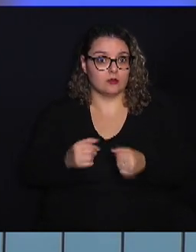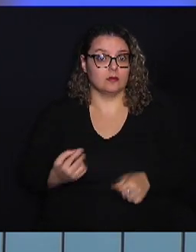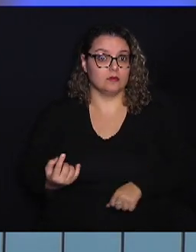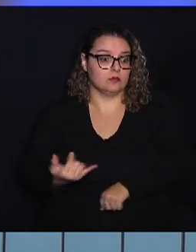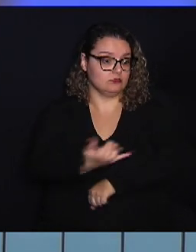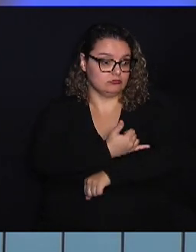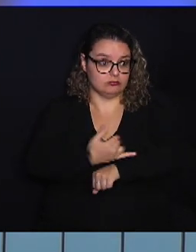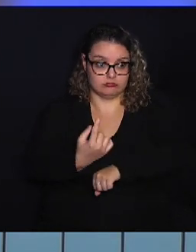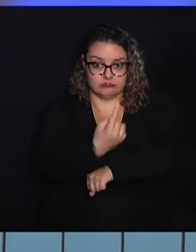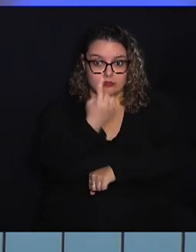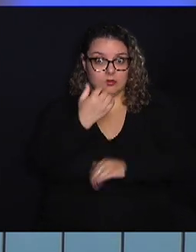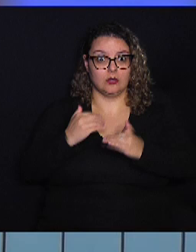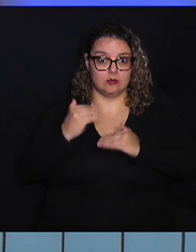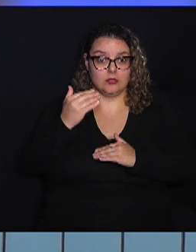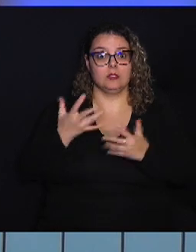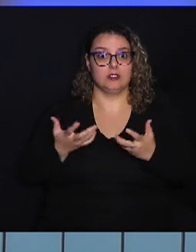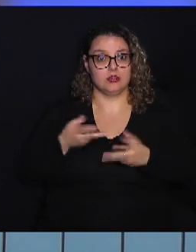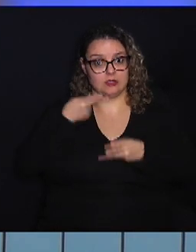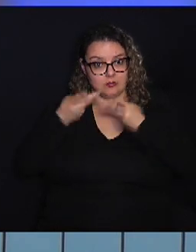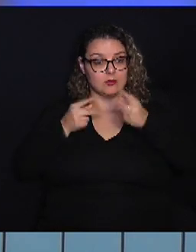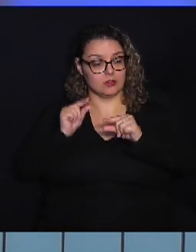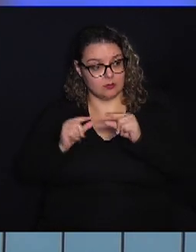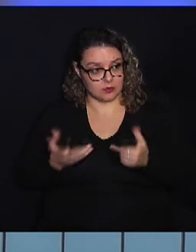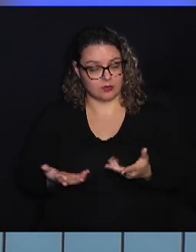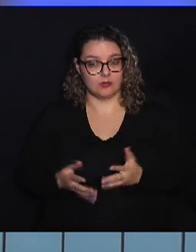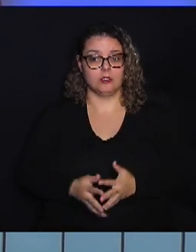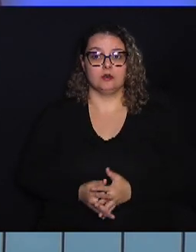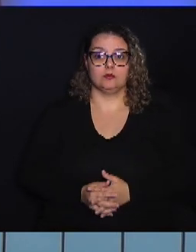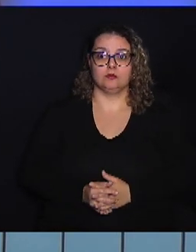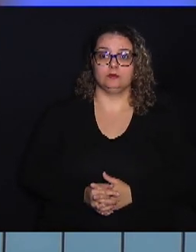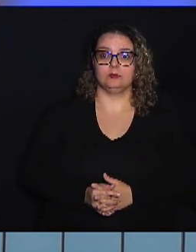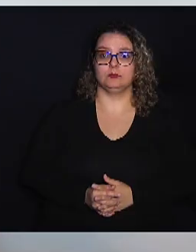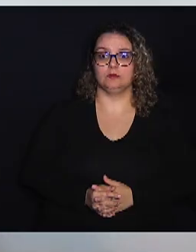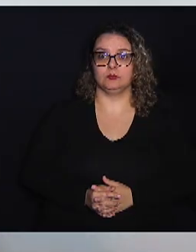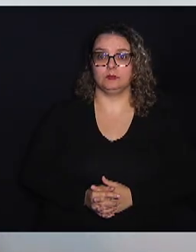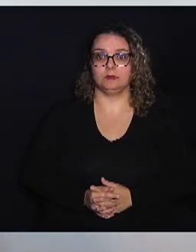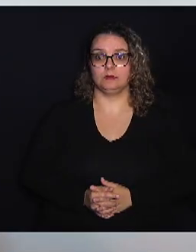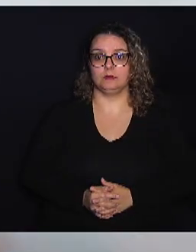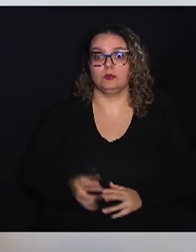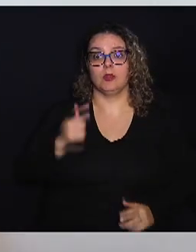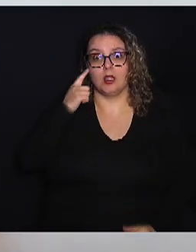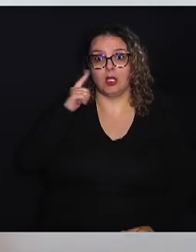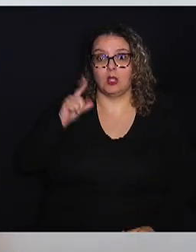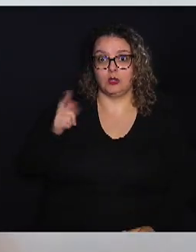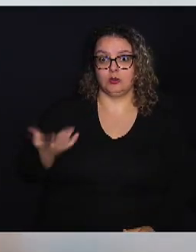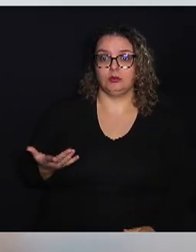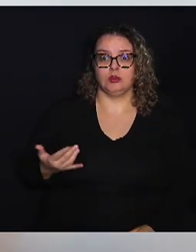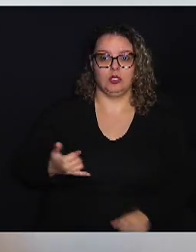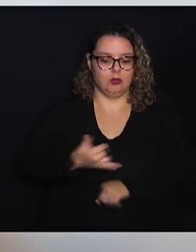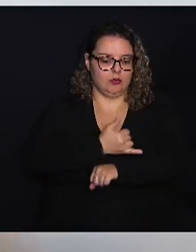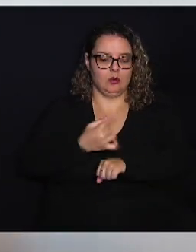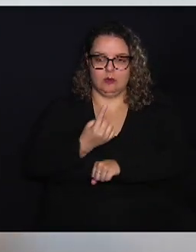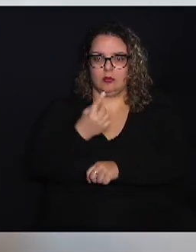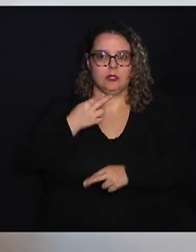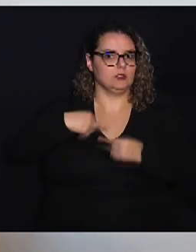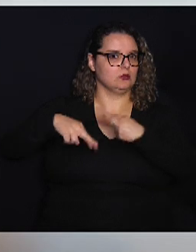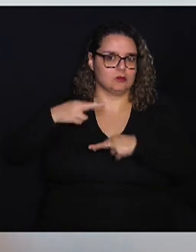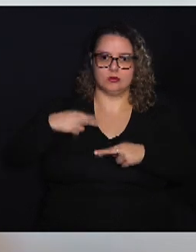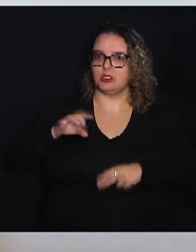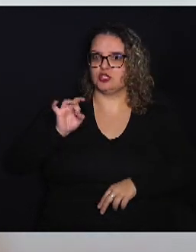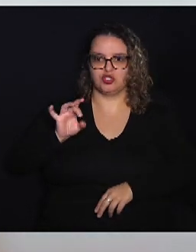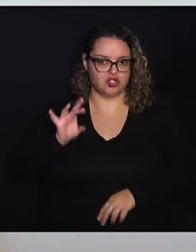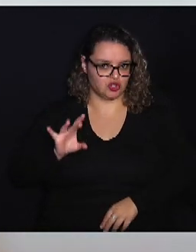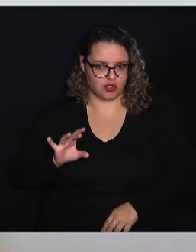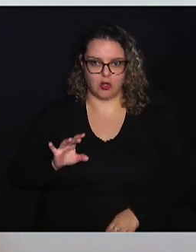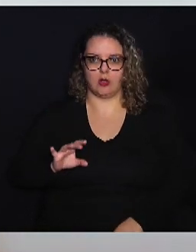colesterol está muito alto. Eu queria que você falasse um pouquinho sobre isso. Claro, o colesterol ele não está associado